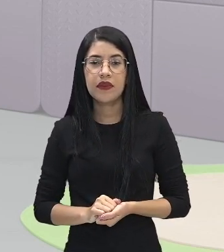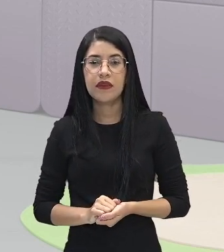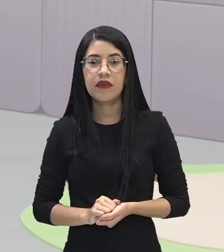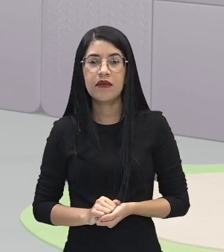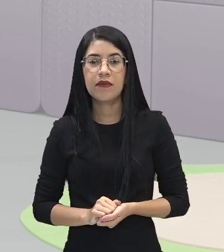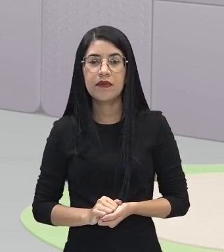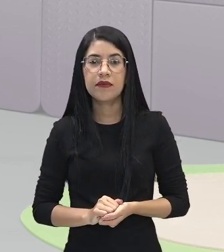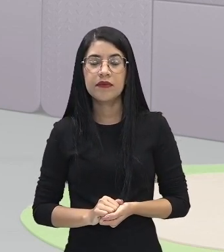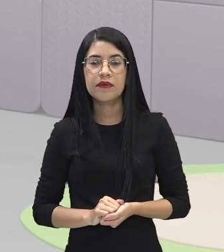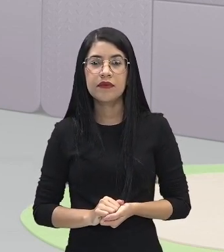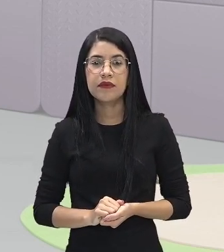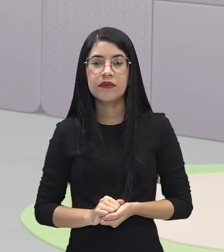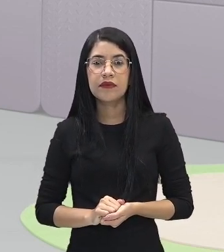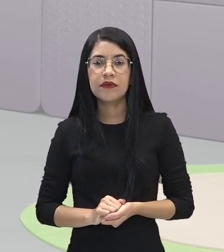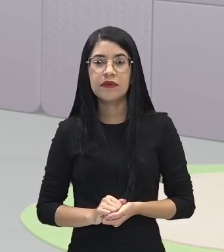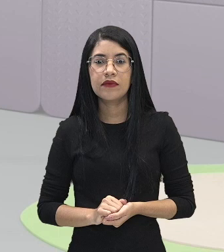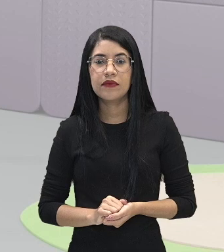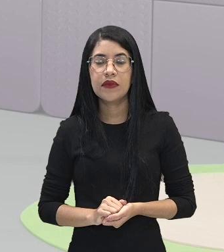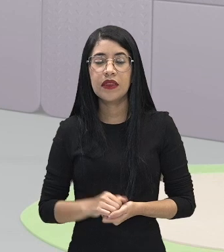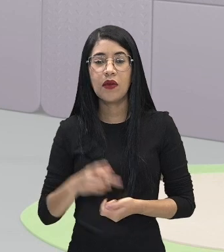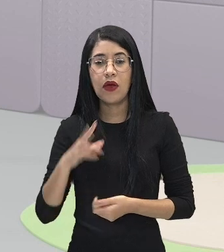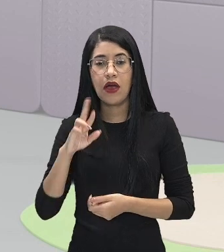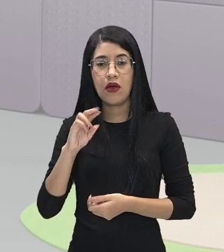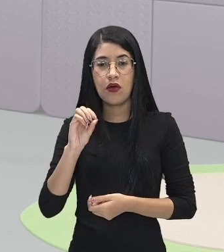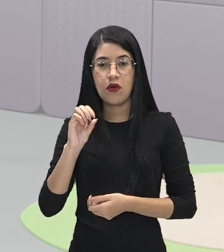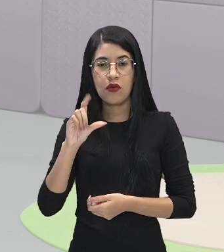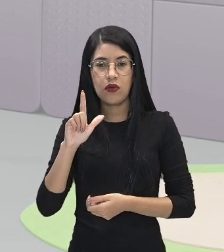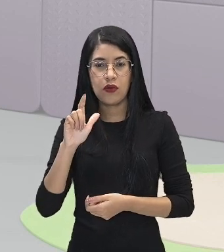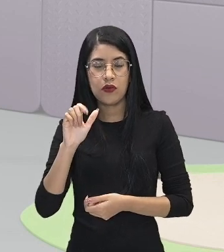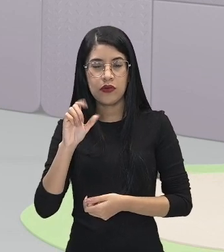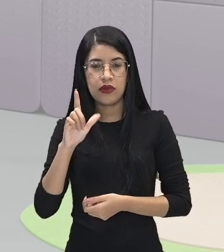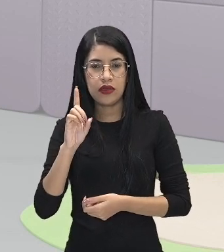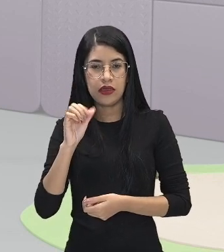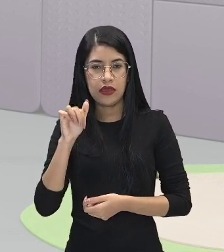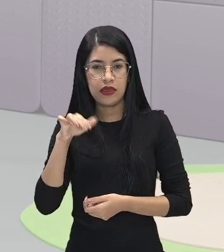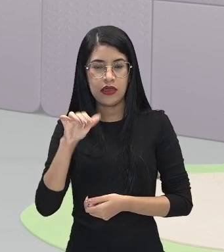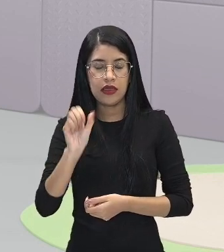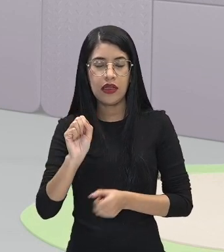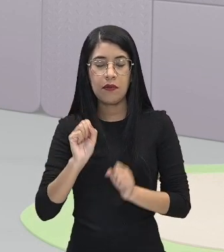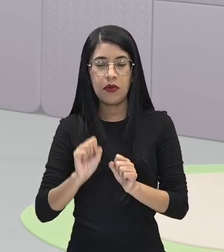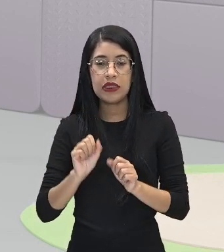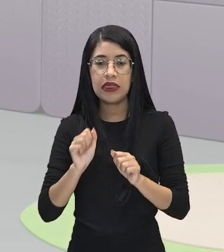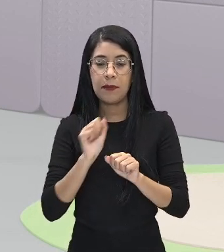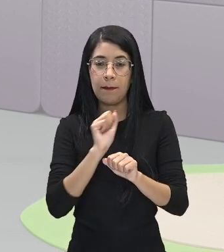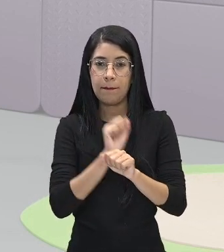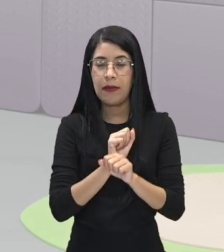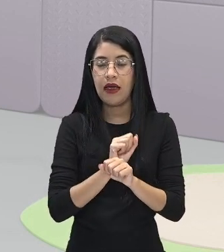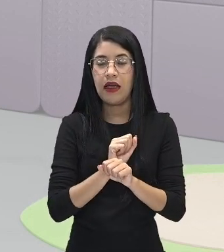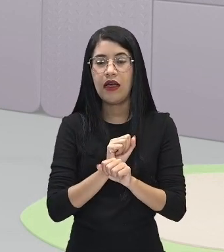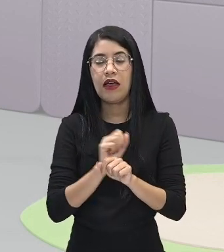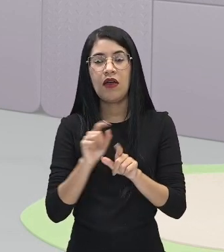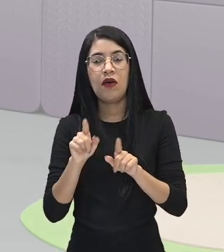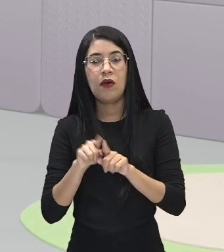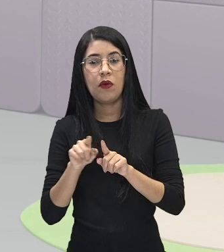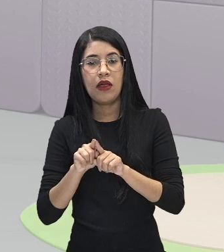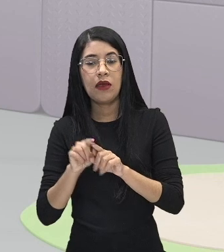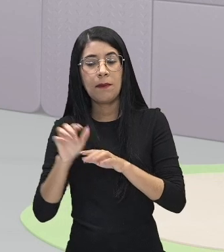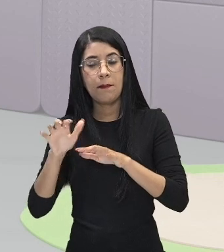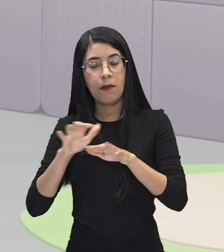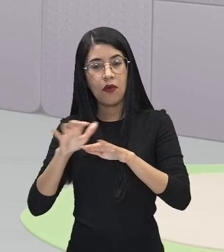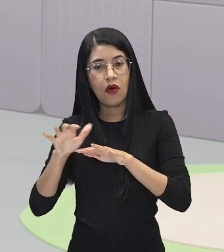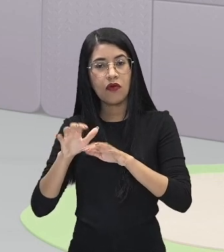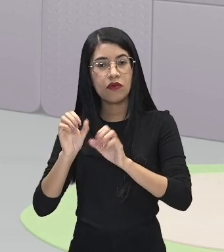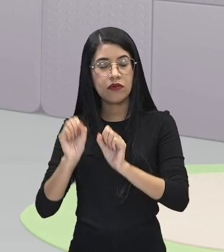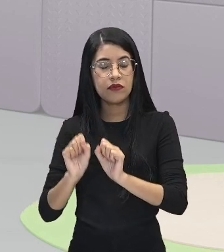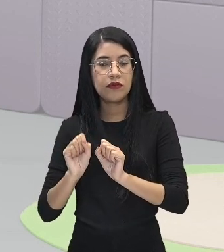esse objeto, né? Então, essas roldanas ou polias, elas podem ser fixas ou elas podem ser móveis,